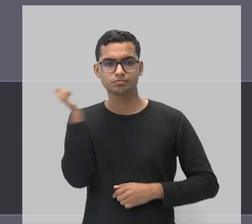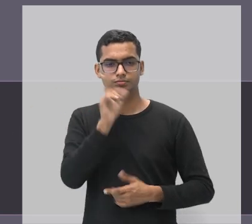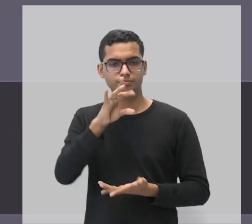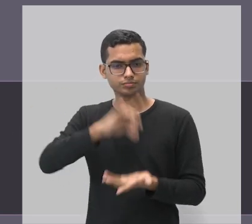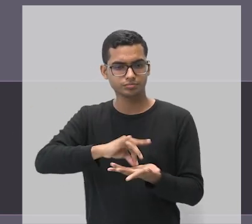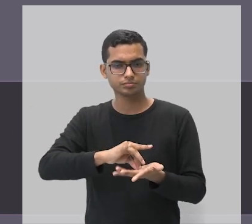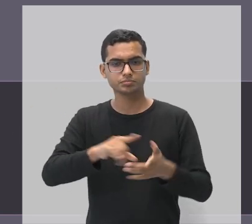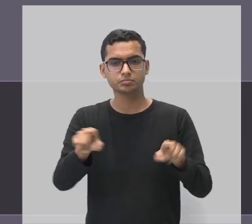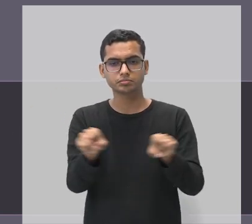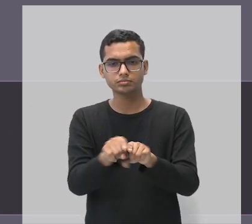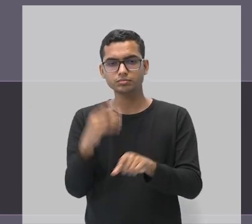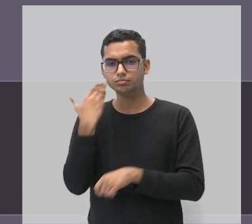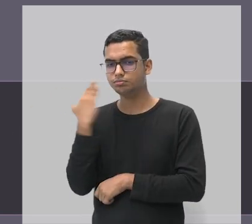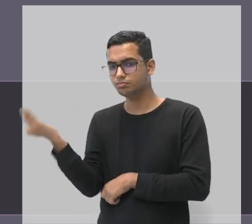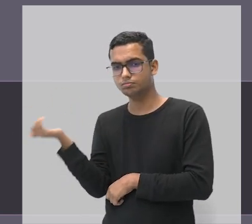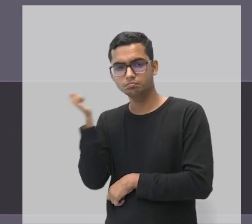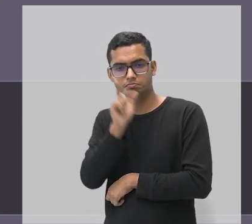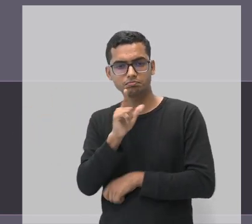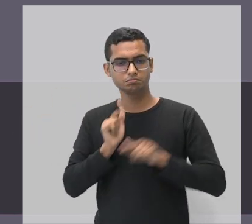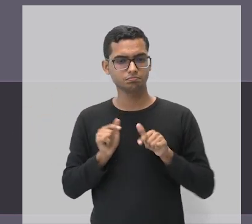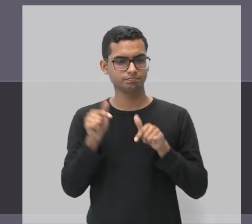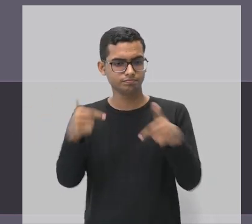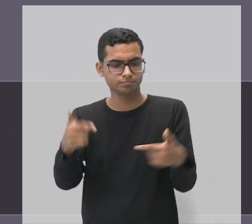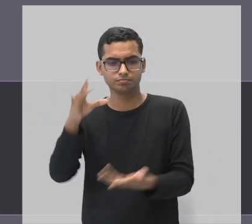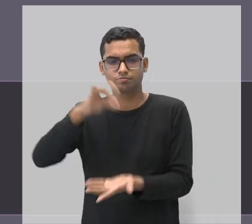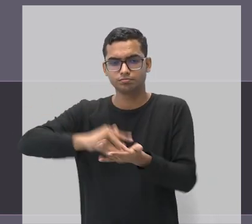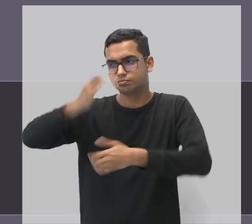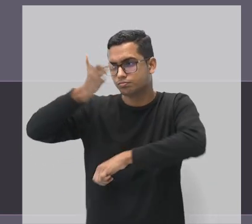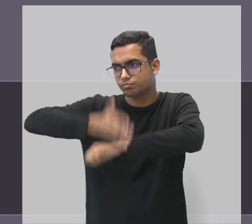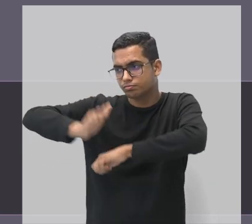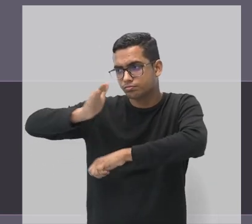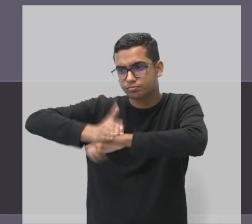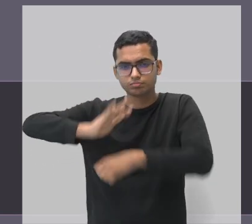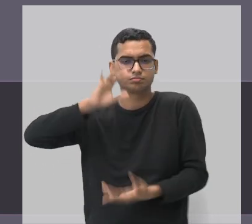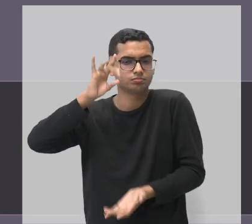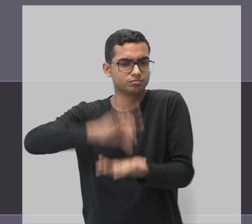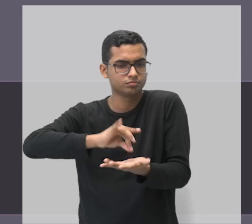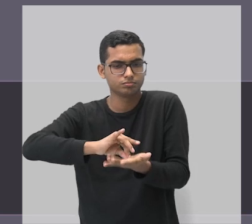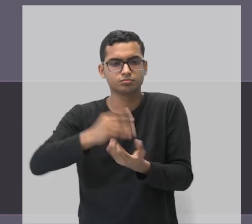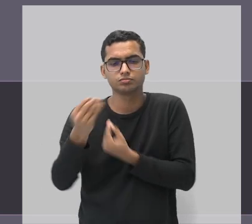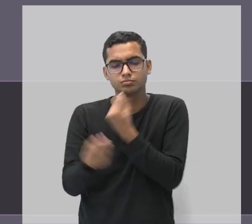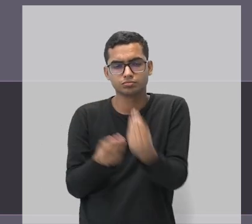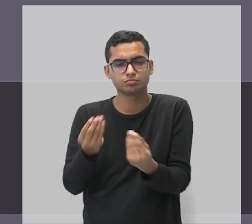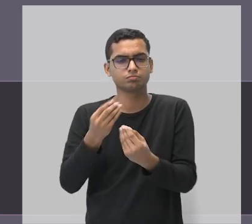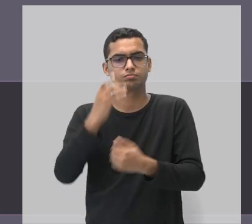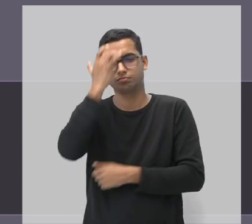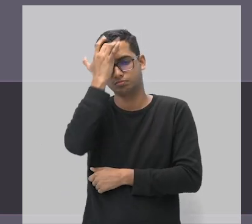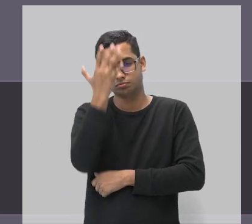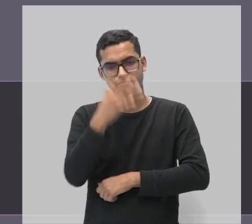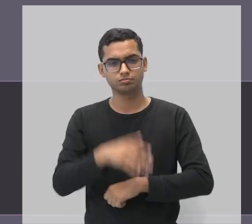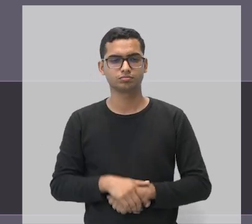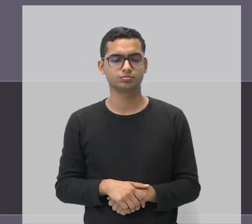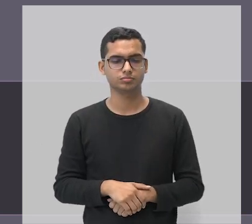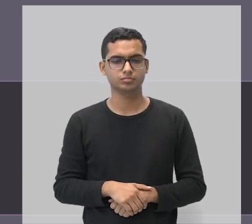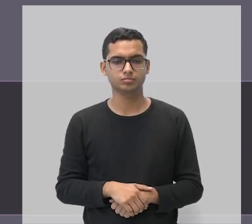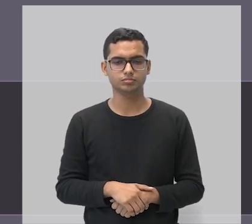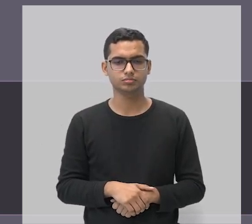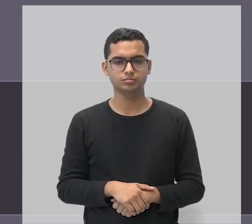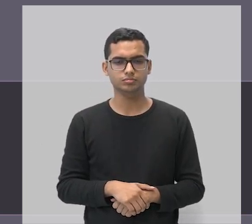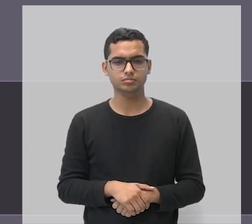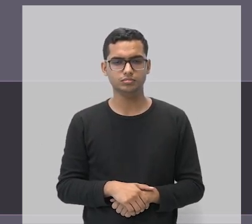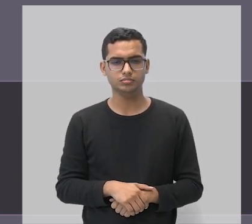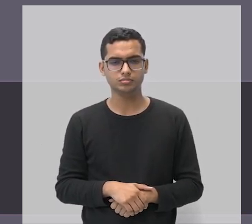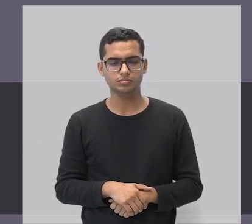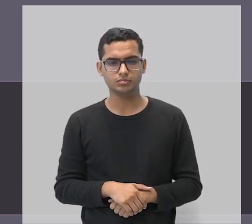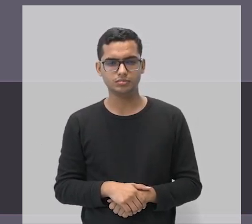os atletas consigam fazer a atividade, praticar a atividade de forma tranquila, tá? E a divisão